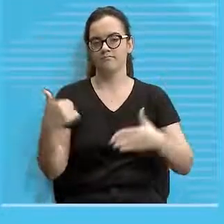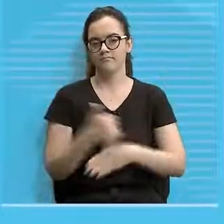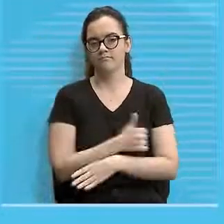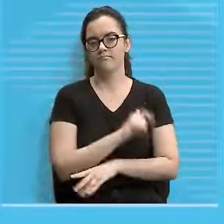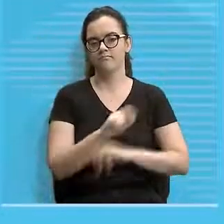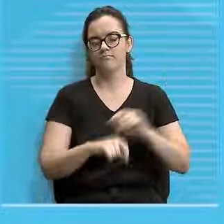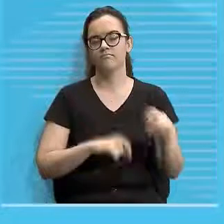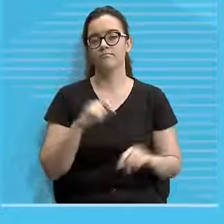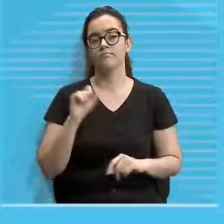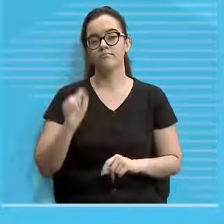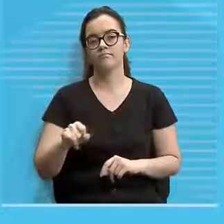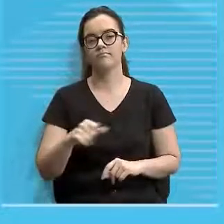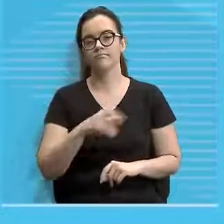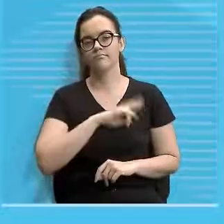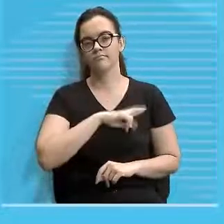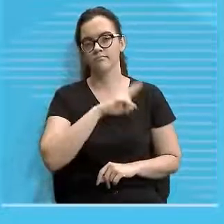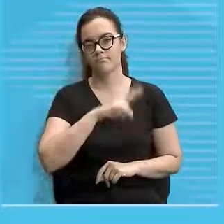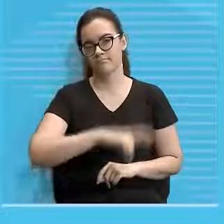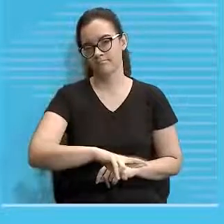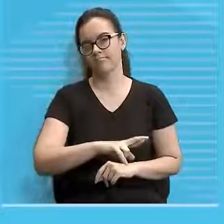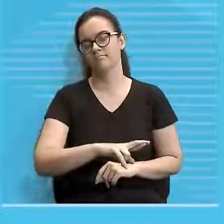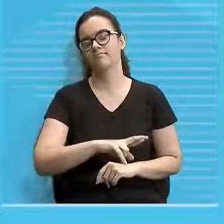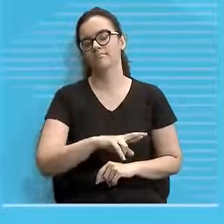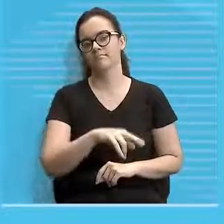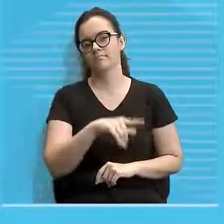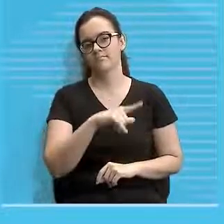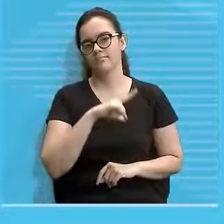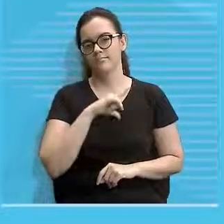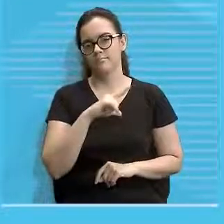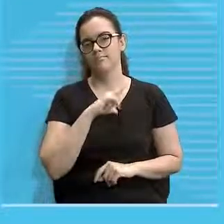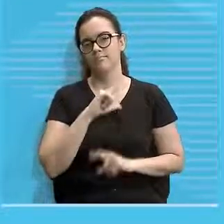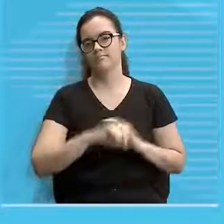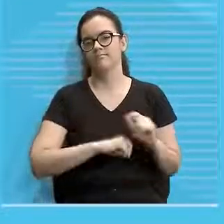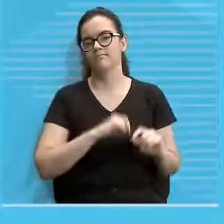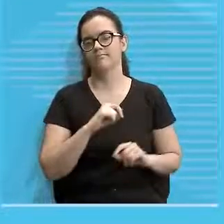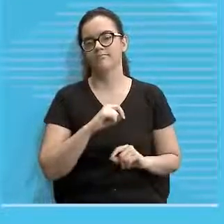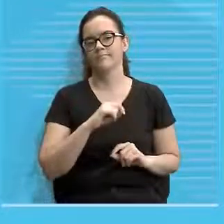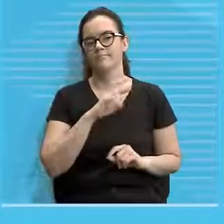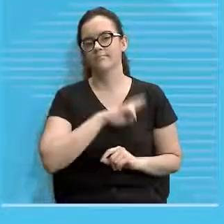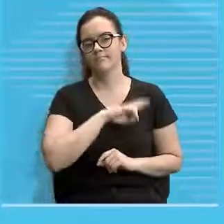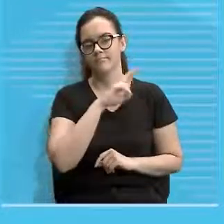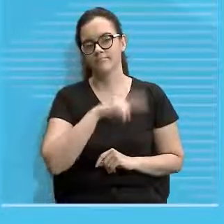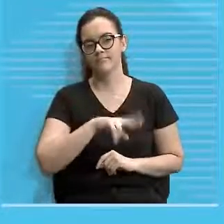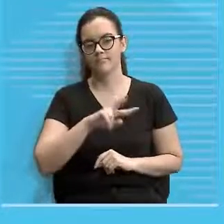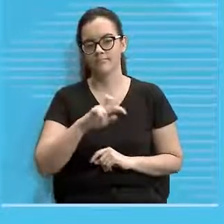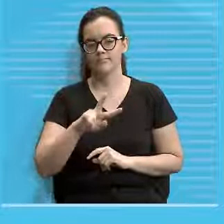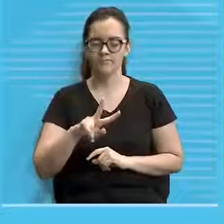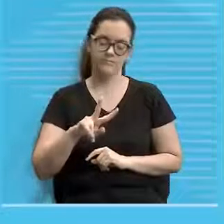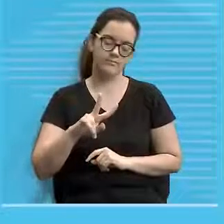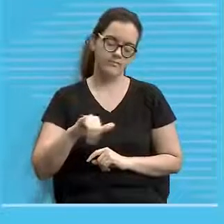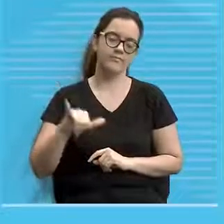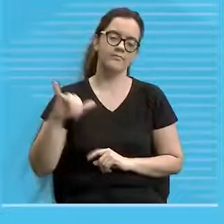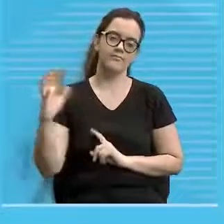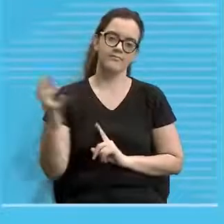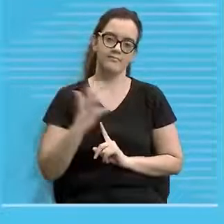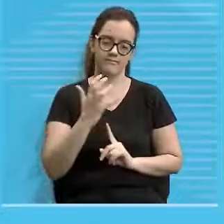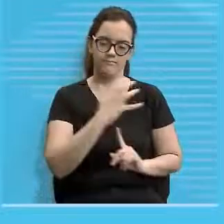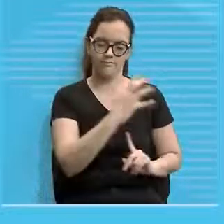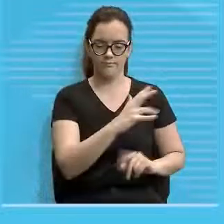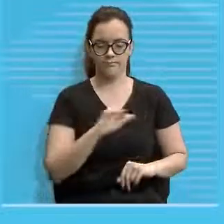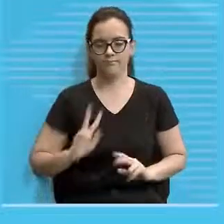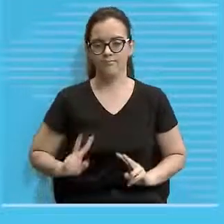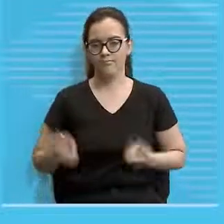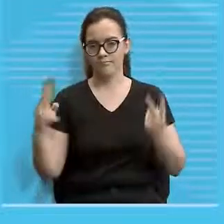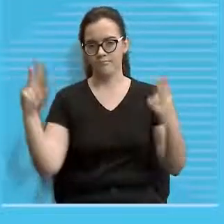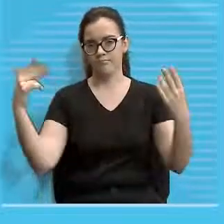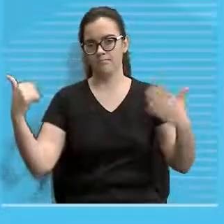educação religiosa, aquilo ali também vai impactar nos meus valores morais. Então, é basicamente